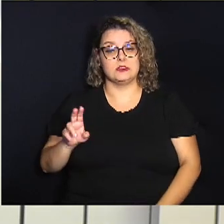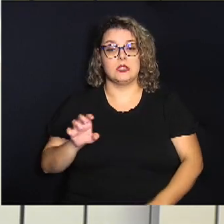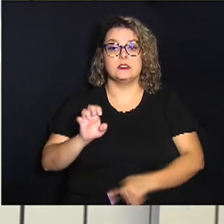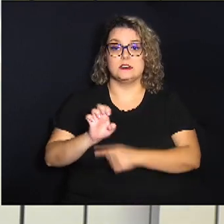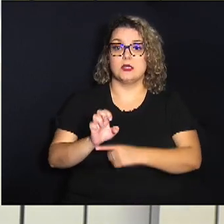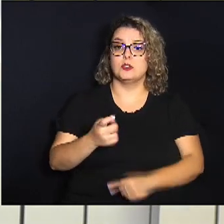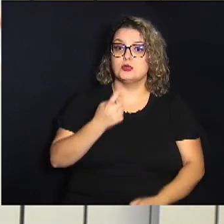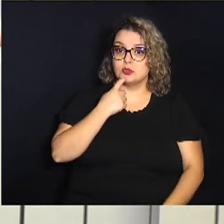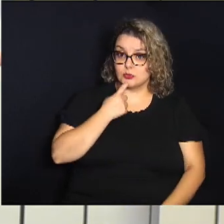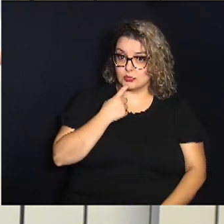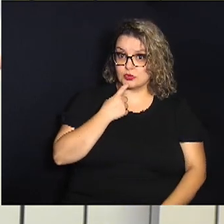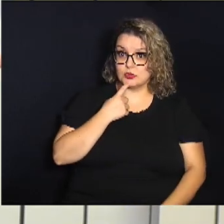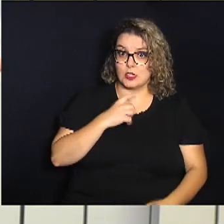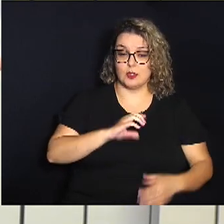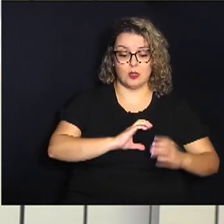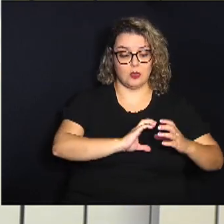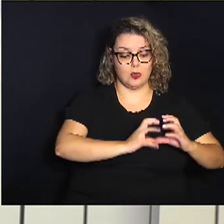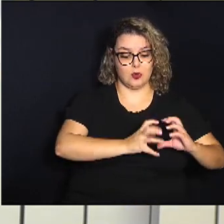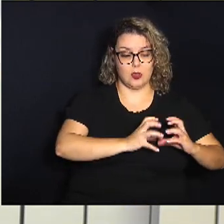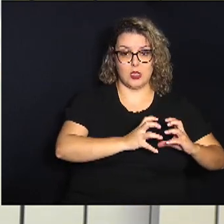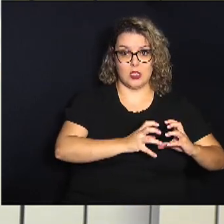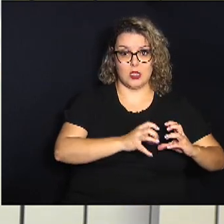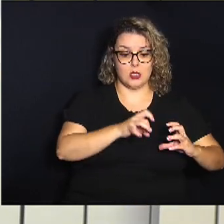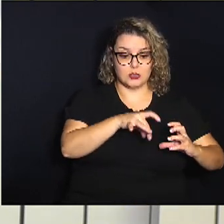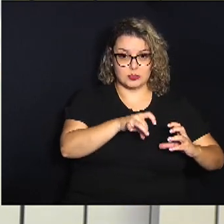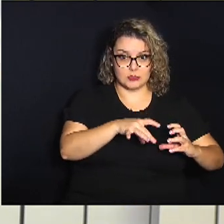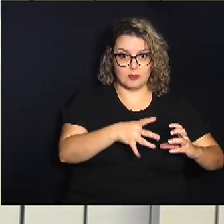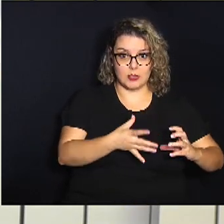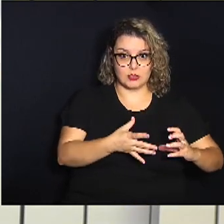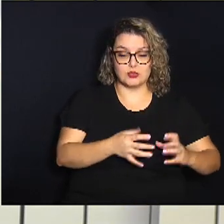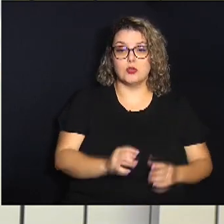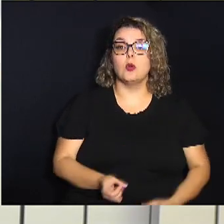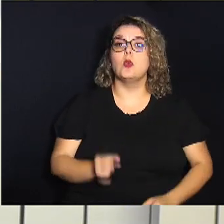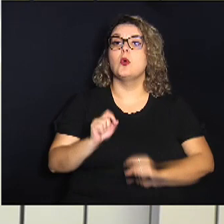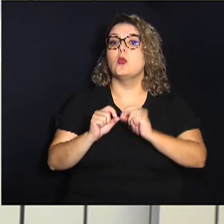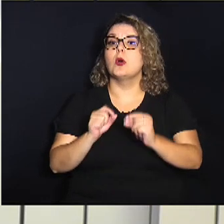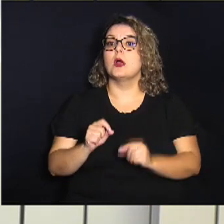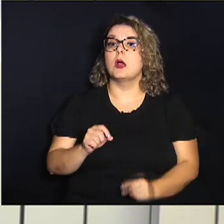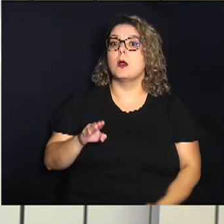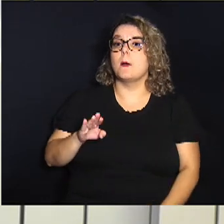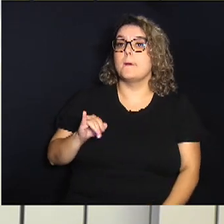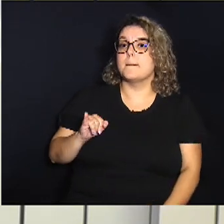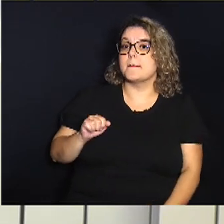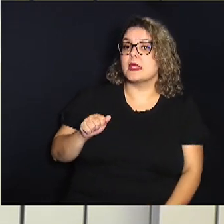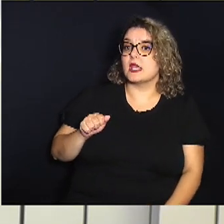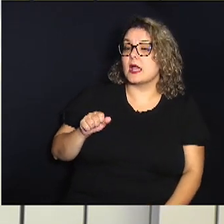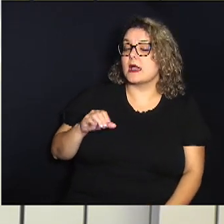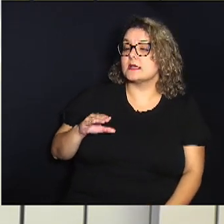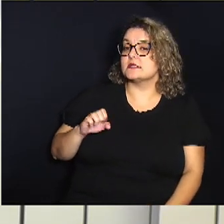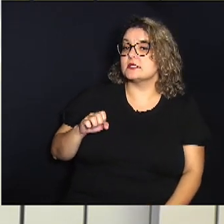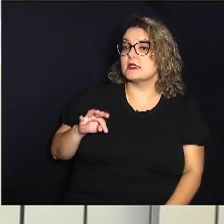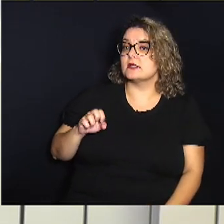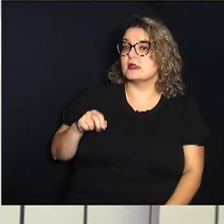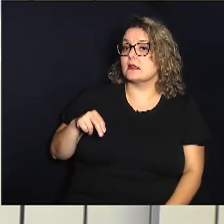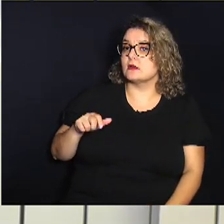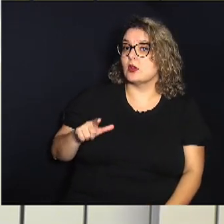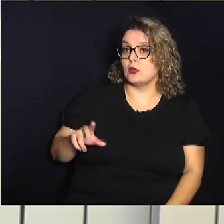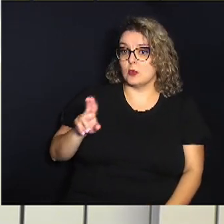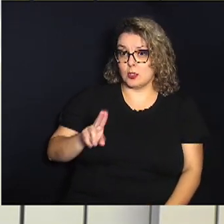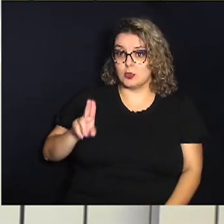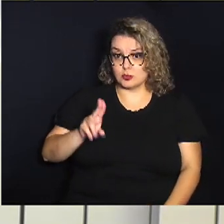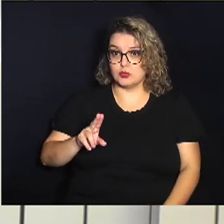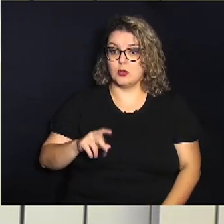extraiu da semente de maracujá o composto pisciatanol, que pode ser utilizado para